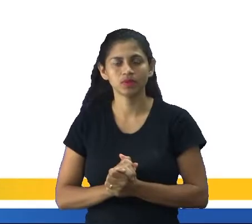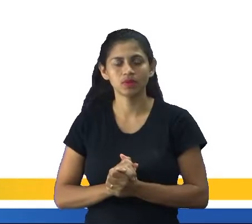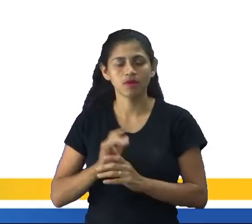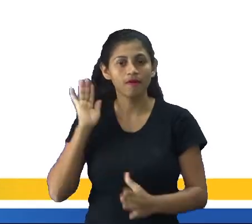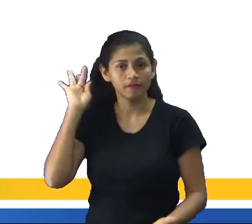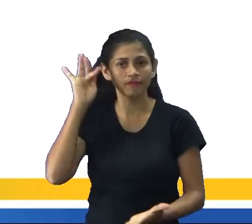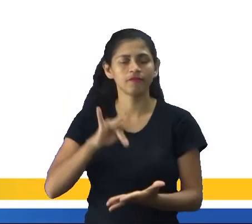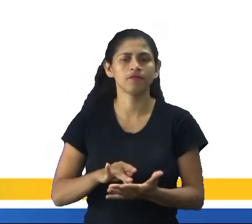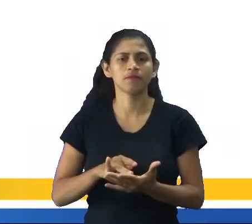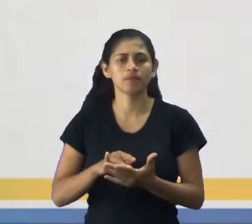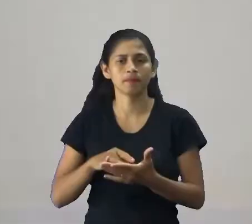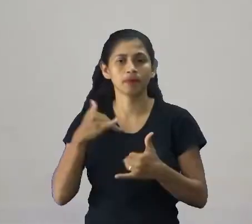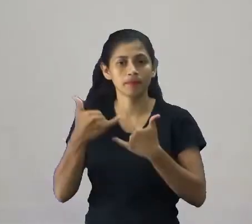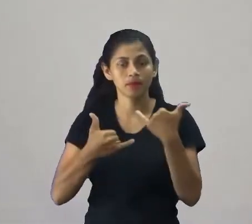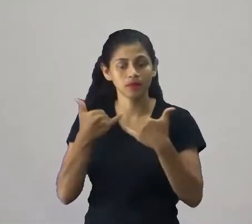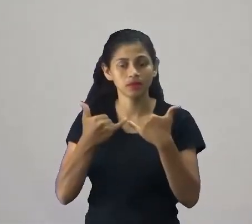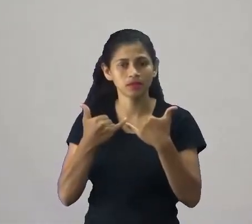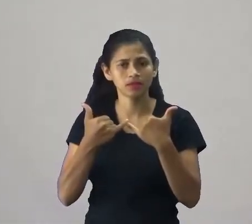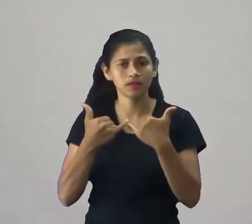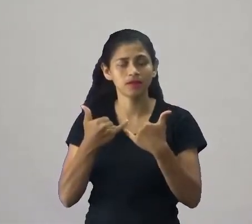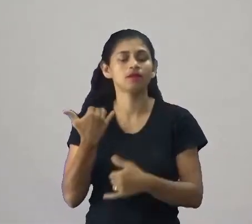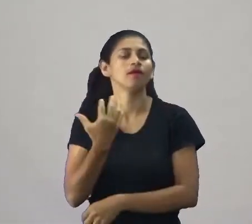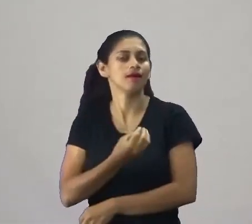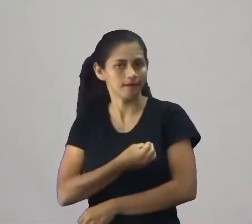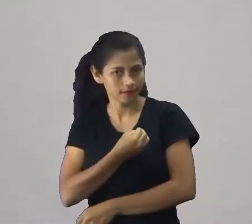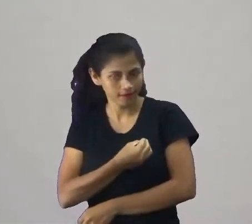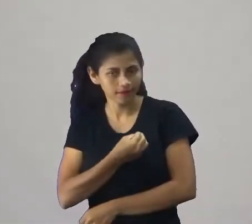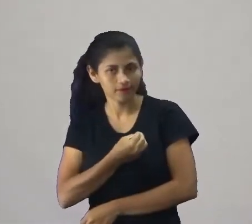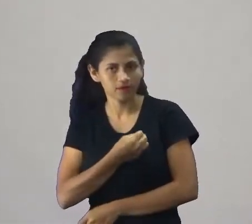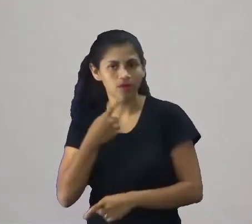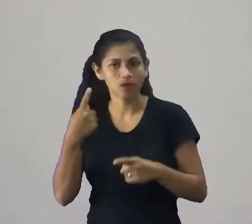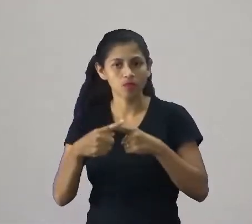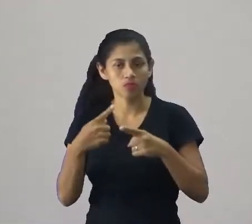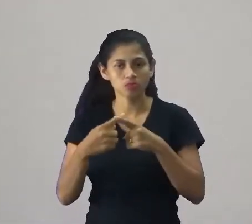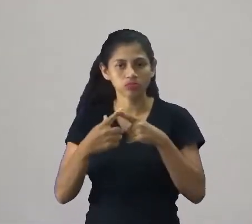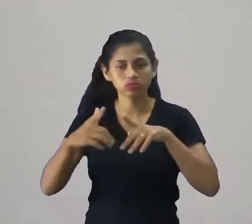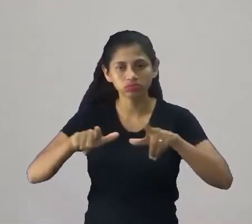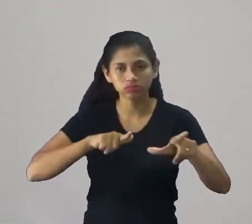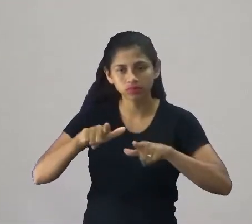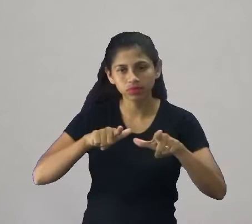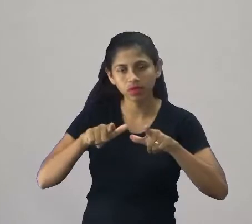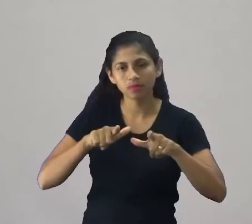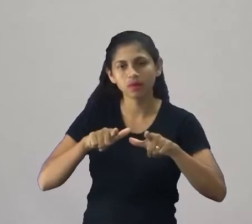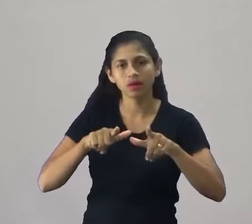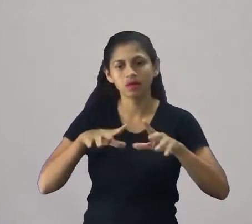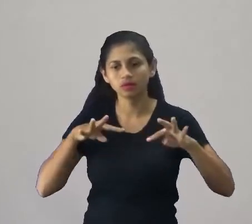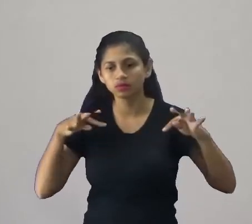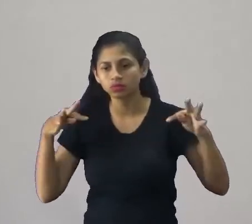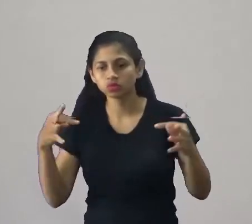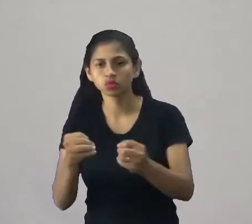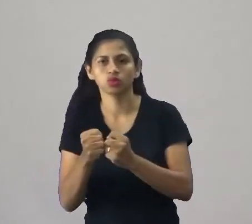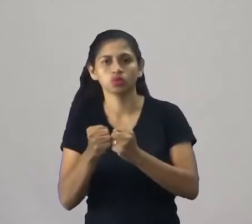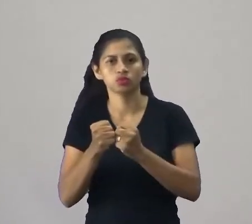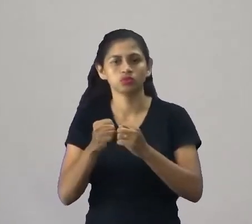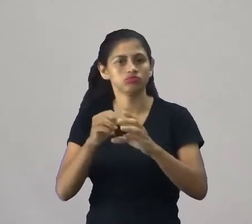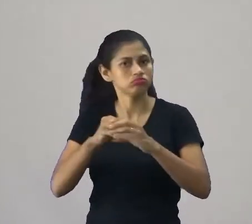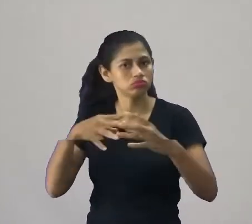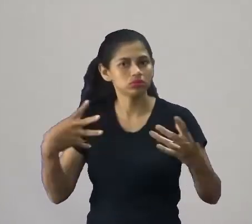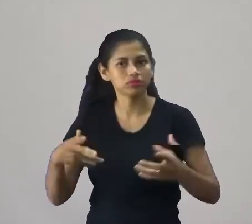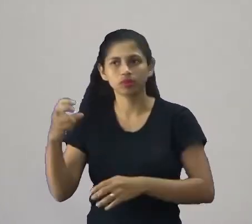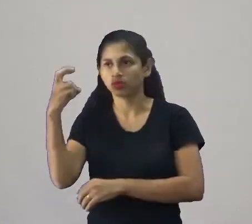que a brincadeira é mais que diversão, é vida, porque ela vai trabalhar todo esse aspecto. Ela vai muito